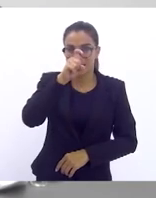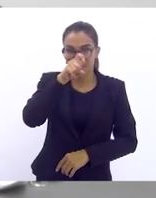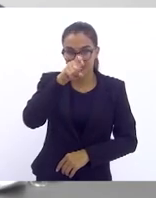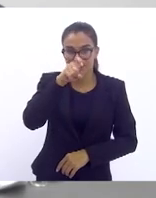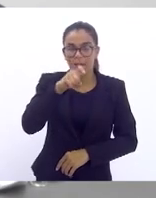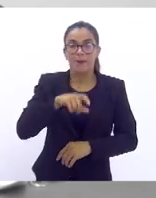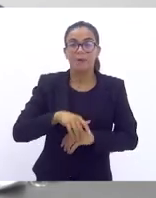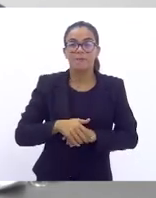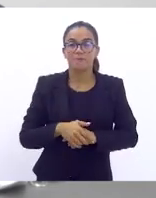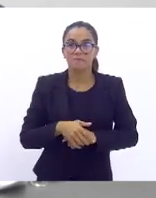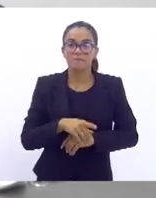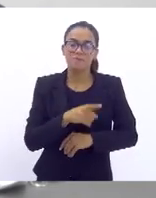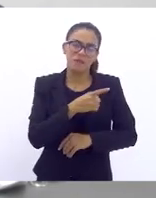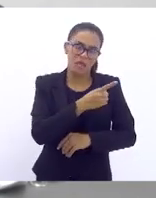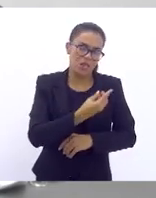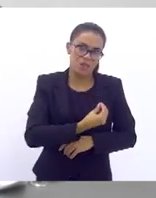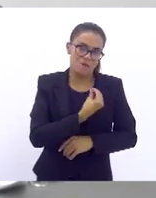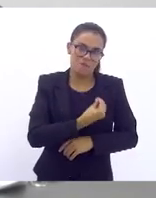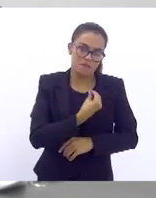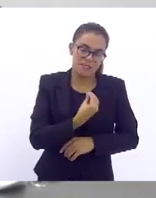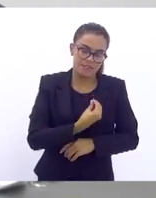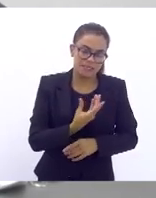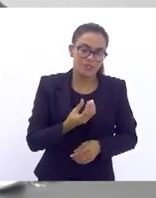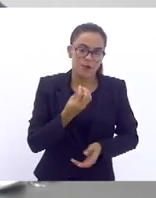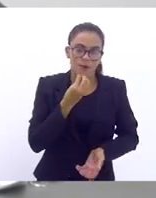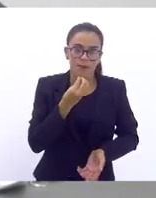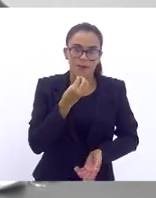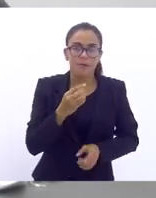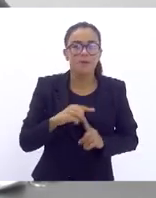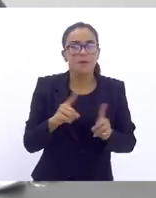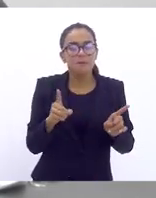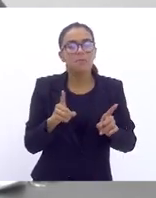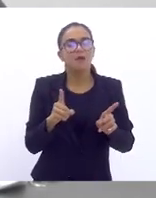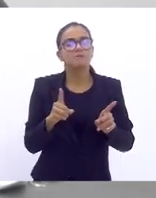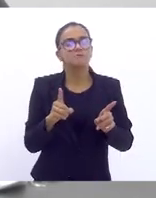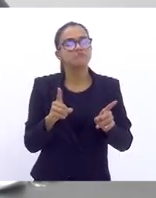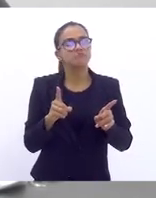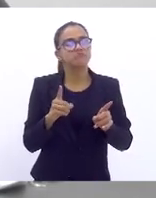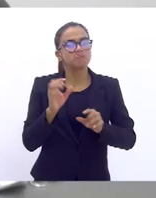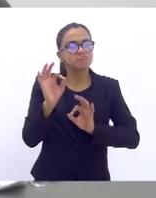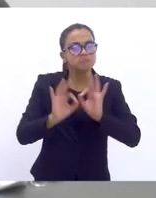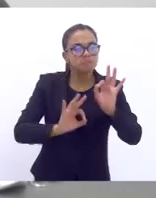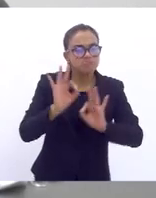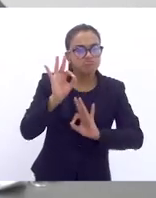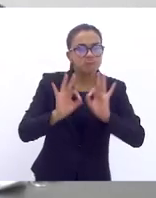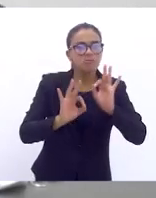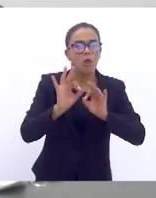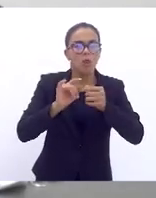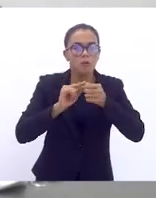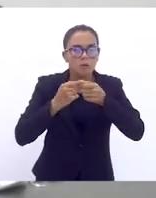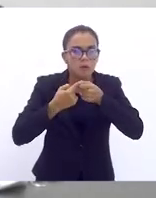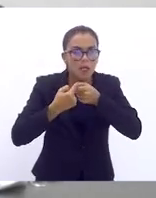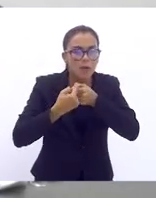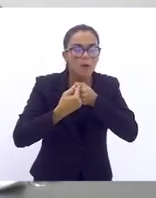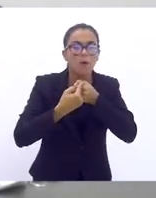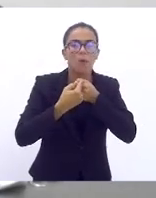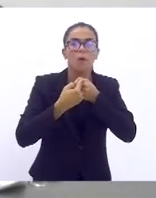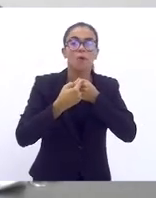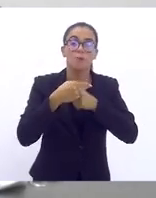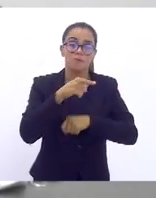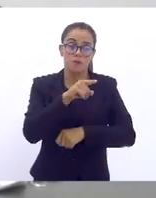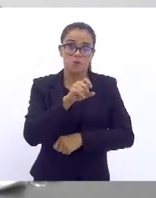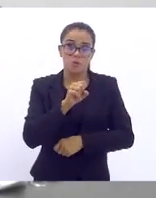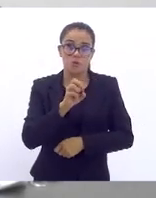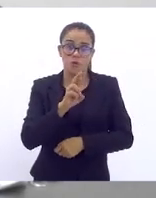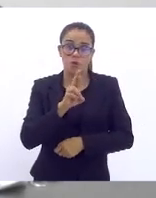eu não tava presente evidentemente mas fizeram lá uma imersão no município do interior e o